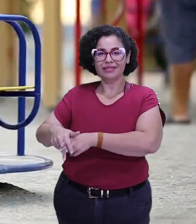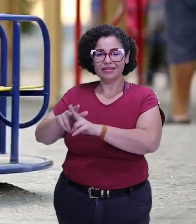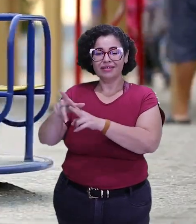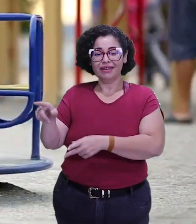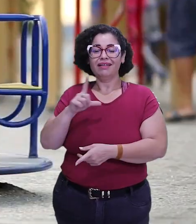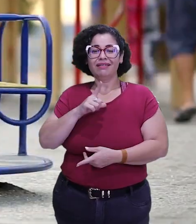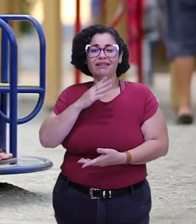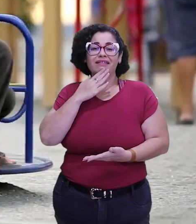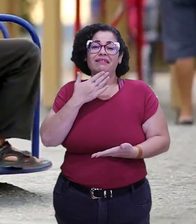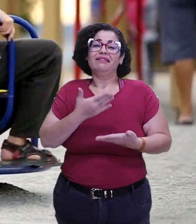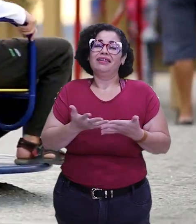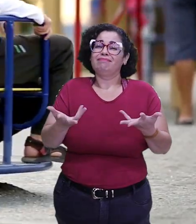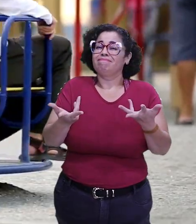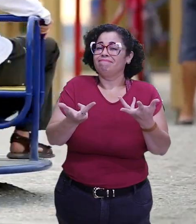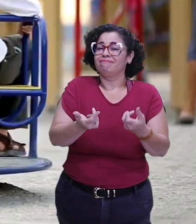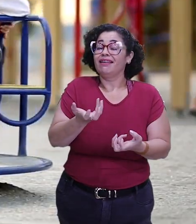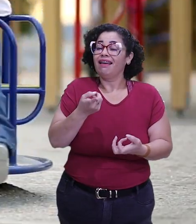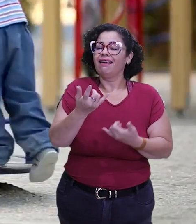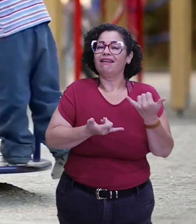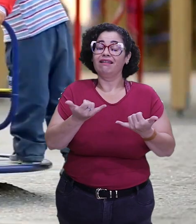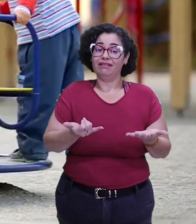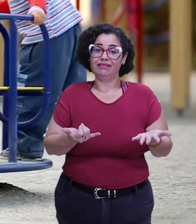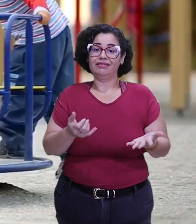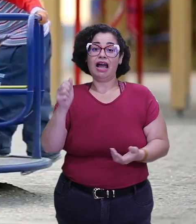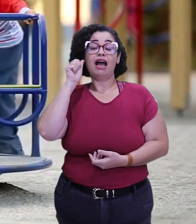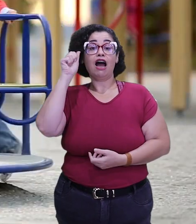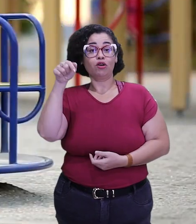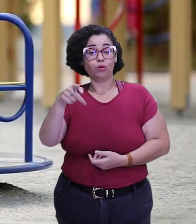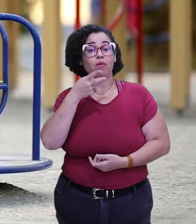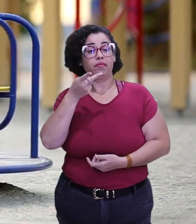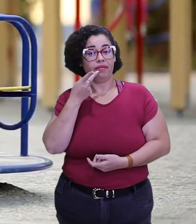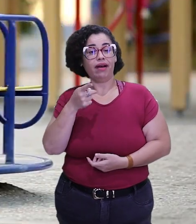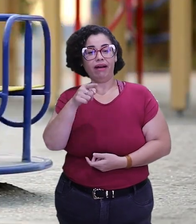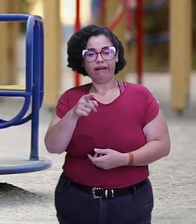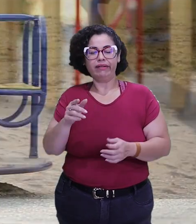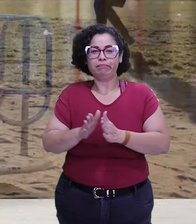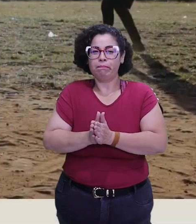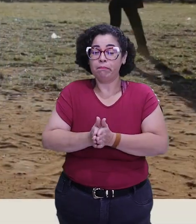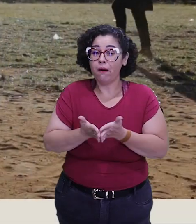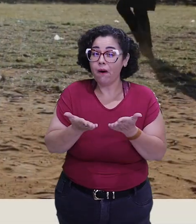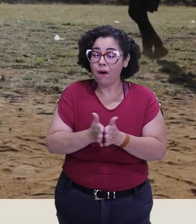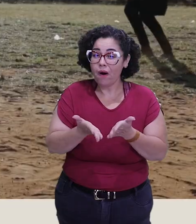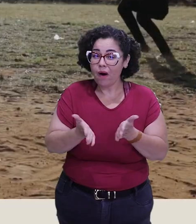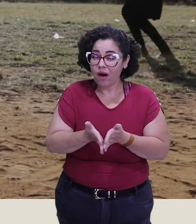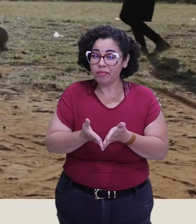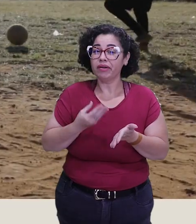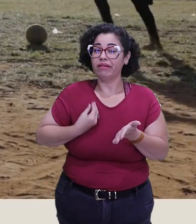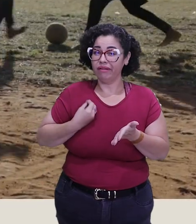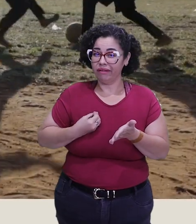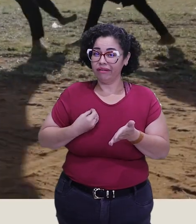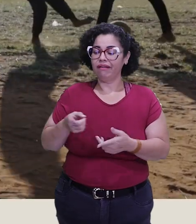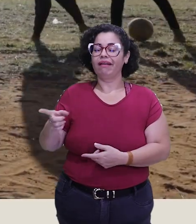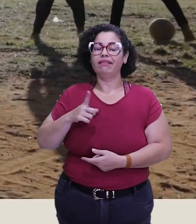de encantamento para as crianças. Jorge Amado nos mostra que, mesmo na miséria, ainda